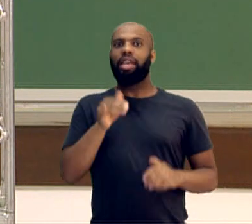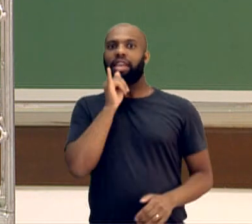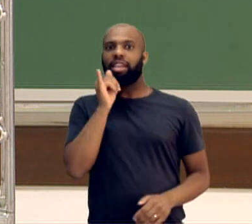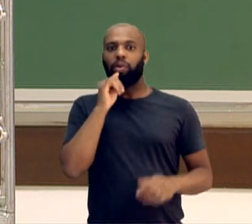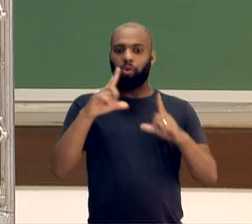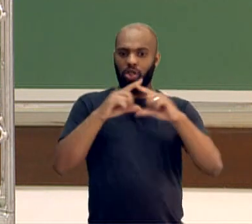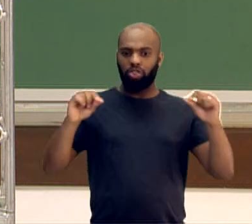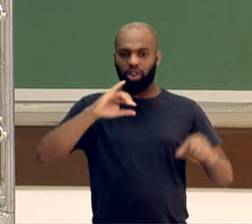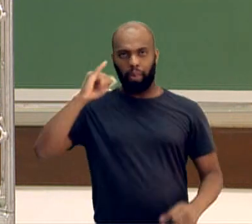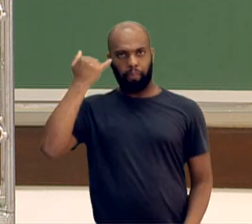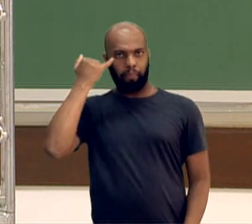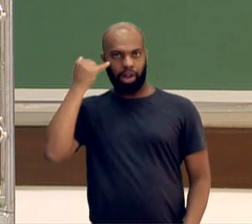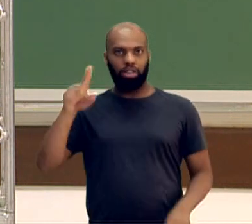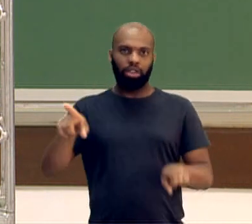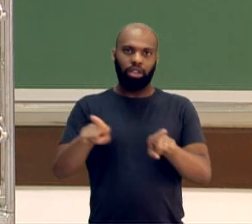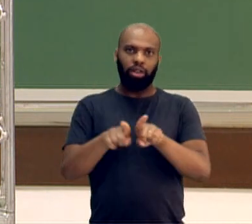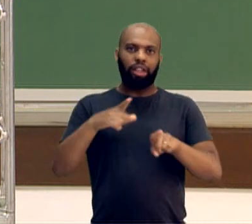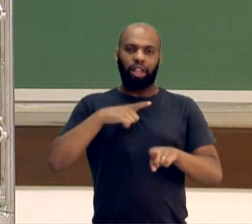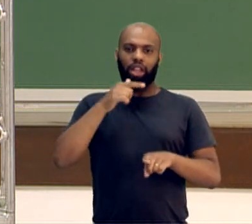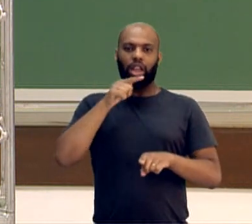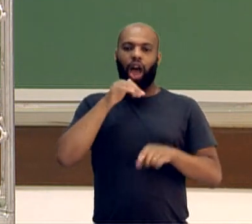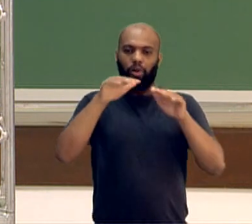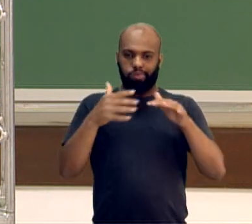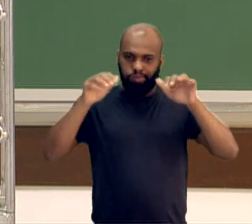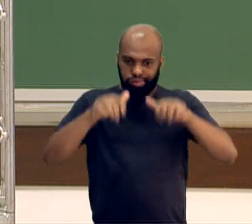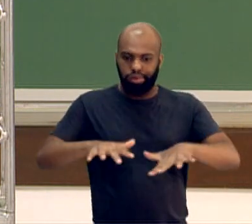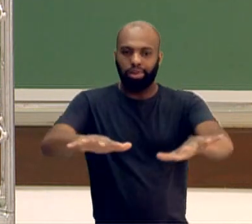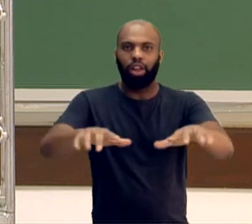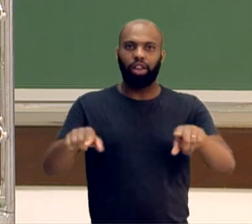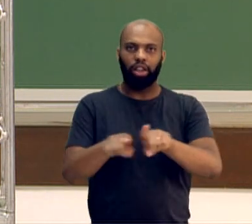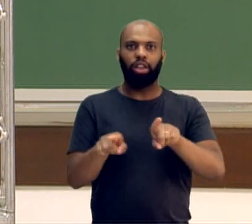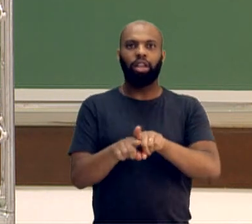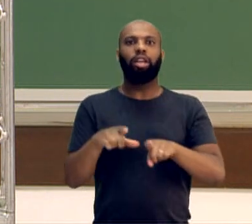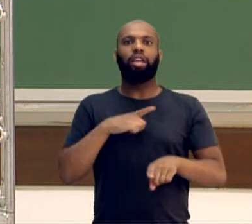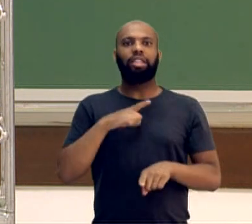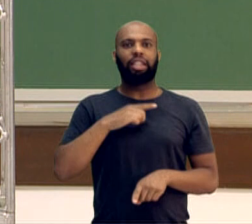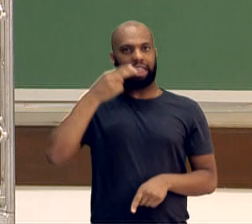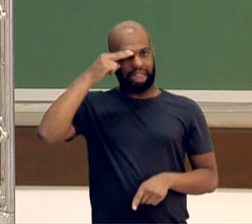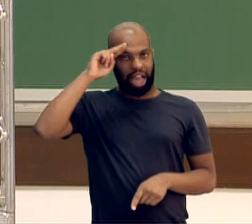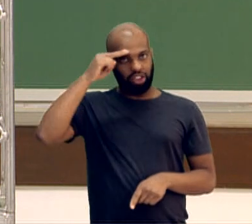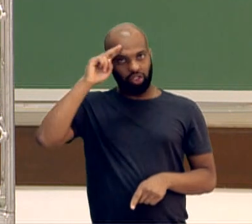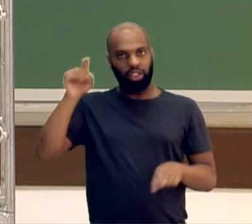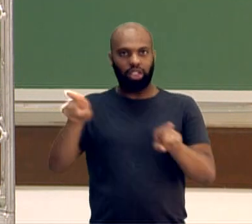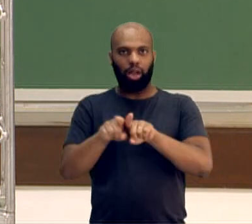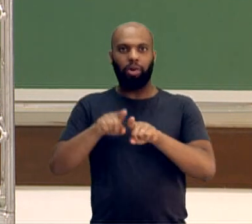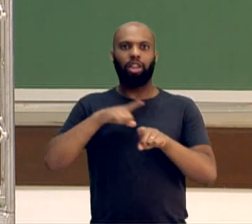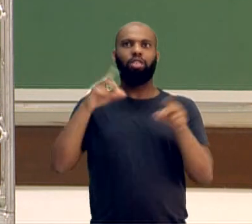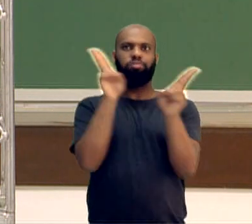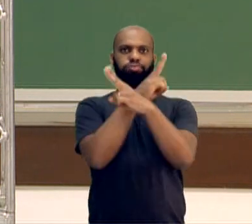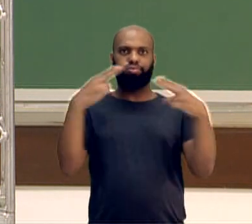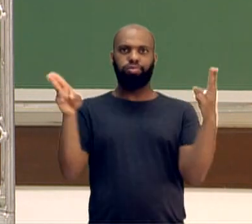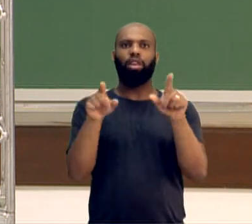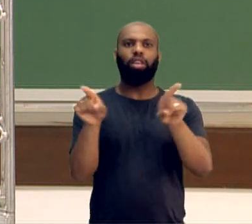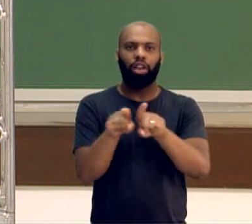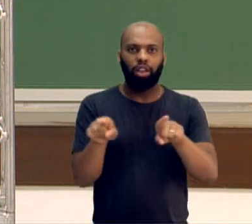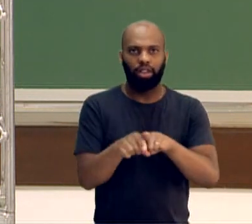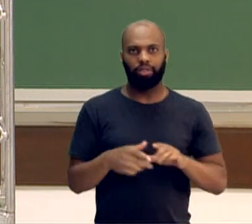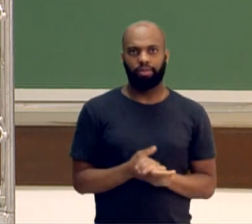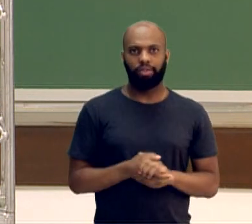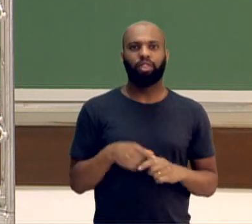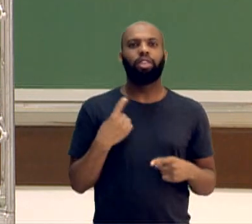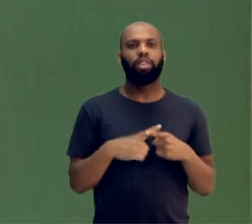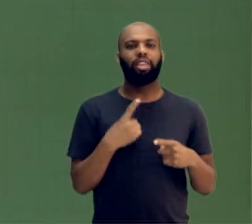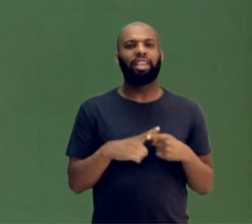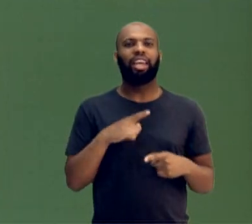Haiti, como é que você vai se preparar para uma situação de emergência? Quando a quebra da Bolsa de Nova York, nos Estados Unidos... Porque na época, né, quantas pessoas ali acabaram